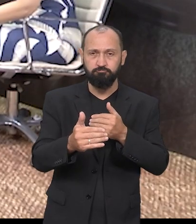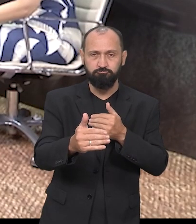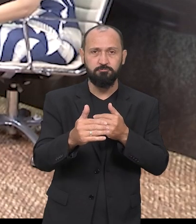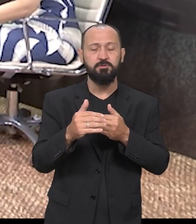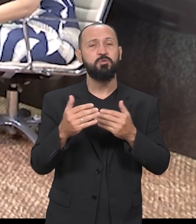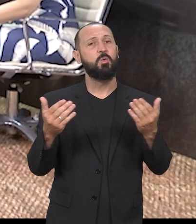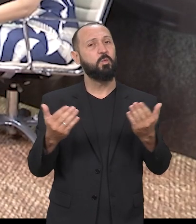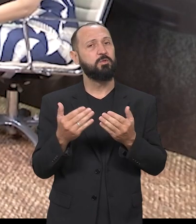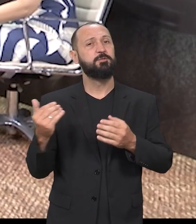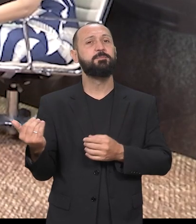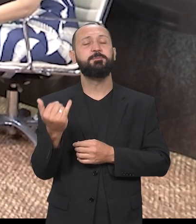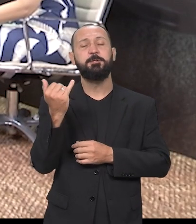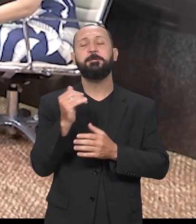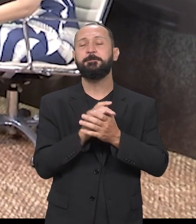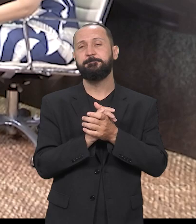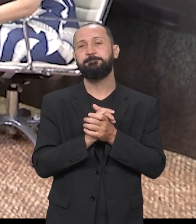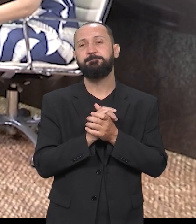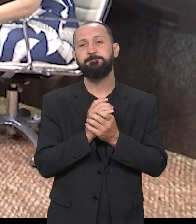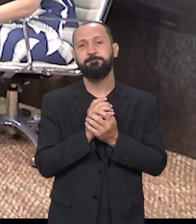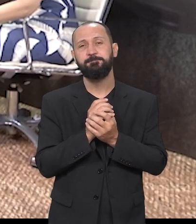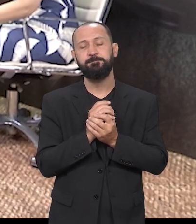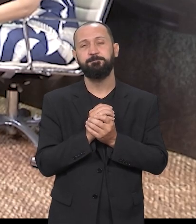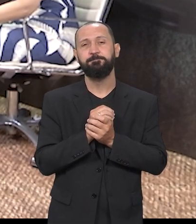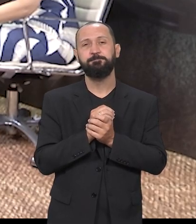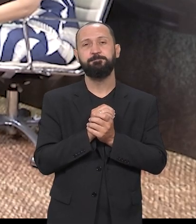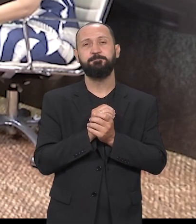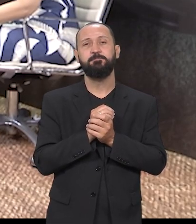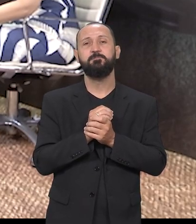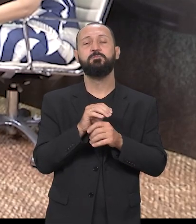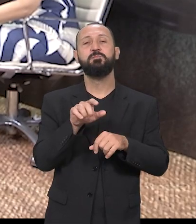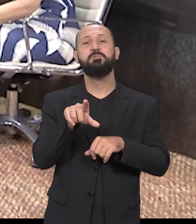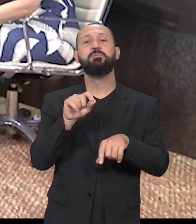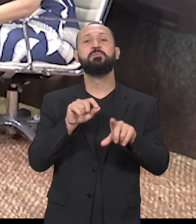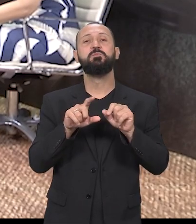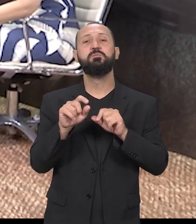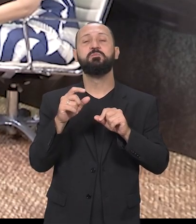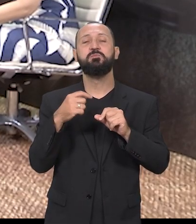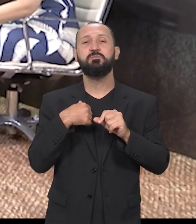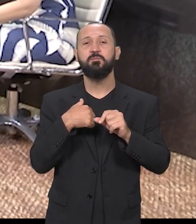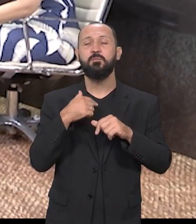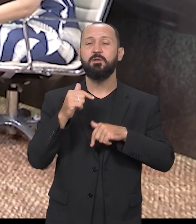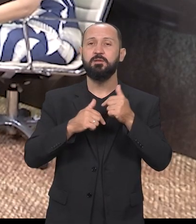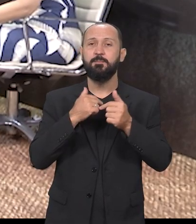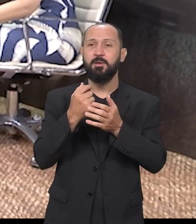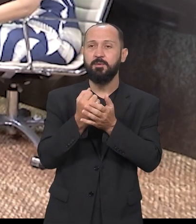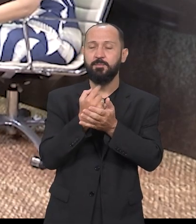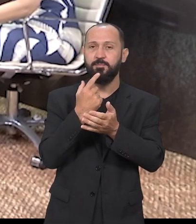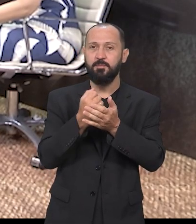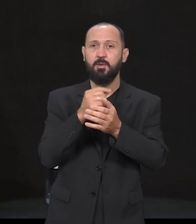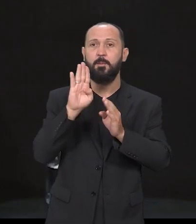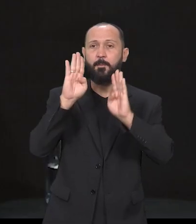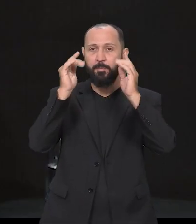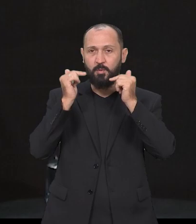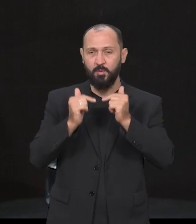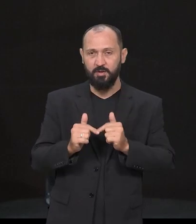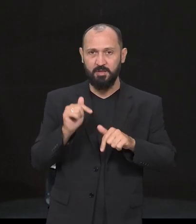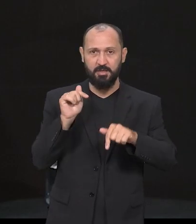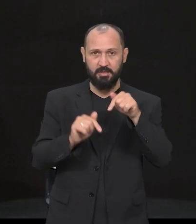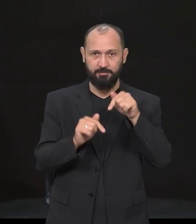isso atualmente é muito importante, né? E escolhi especificamente, eu sou farmacêutica bioquímica de